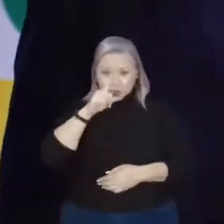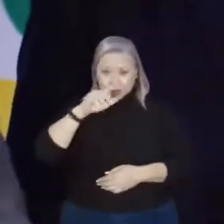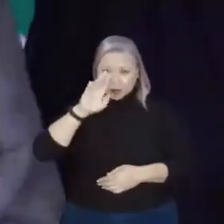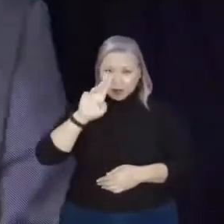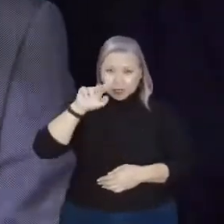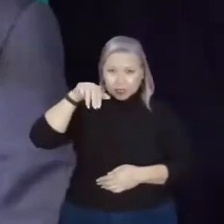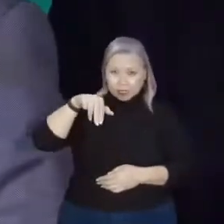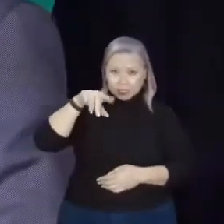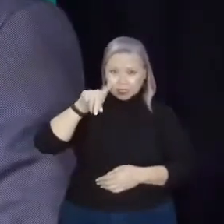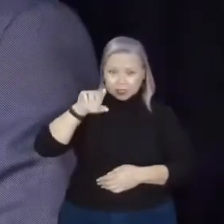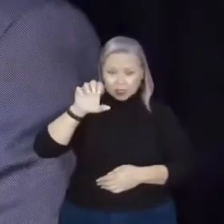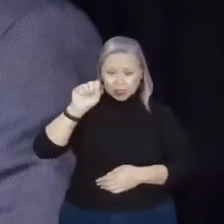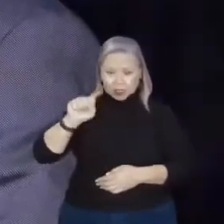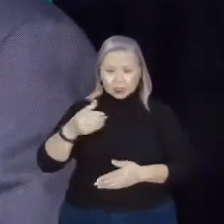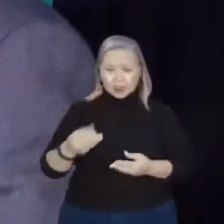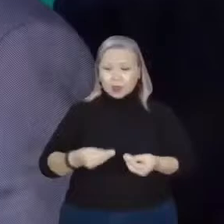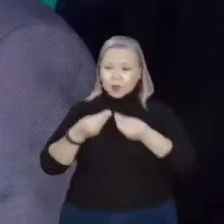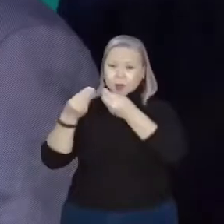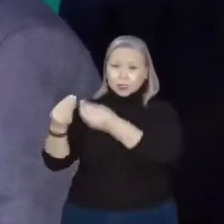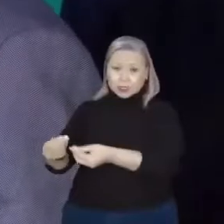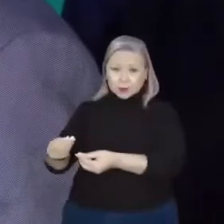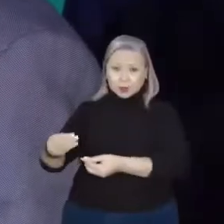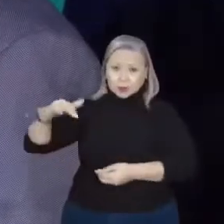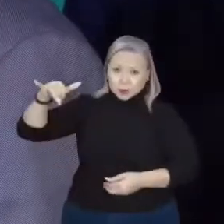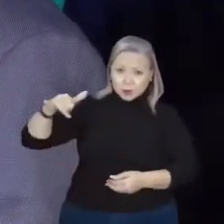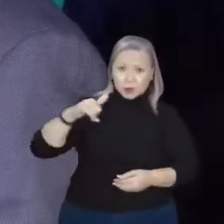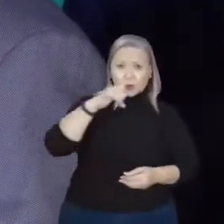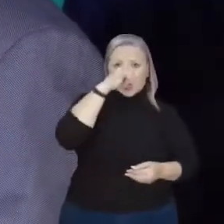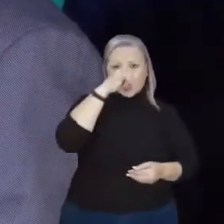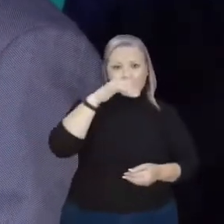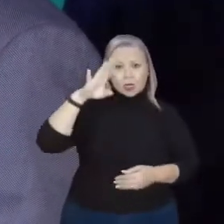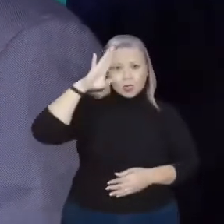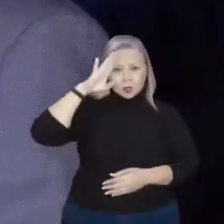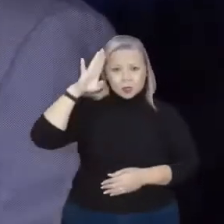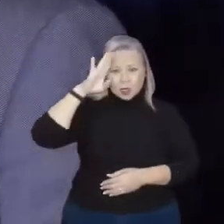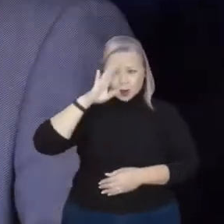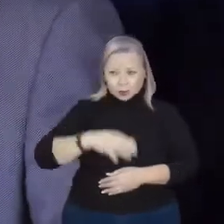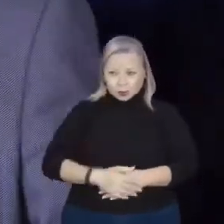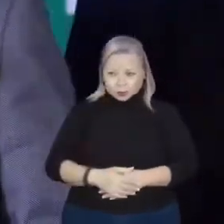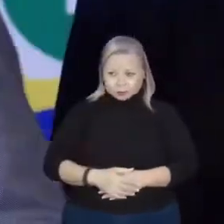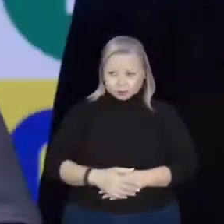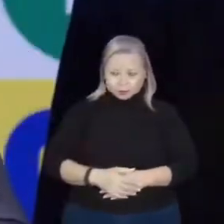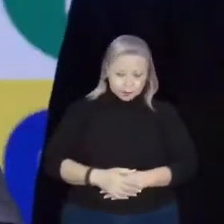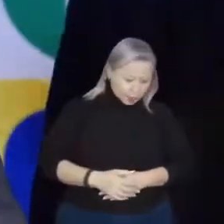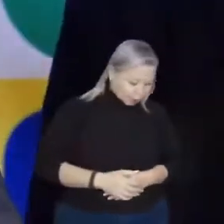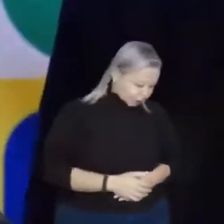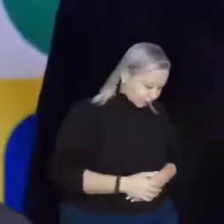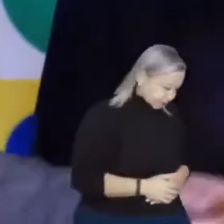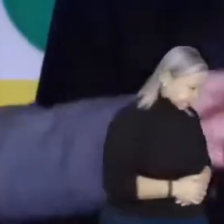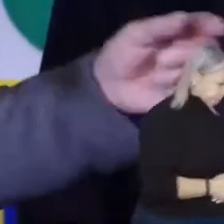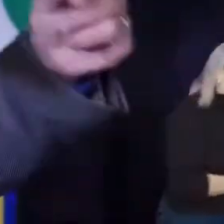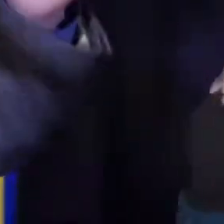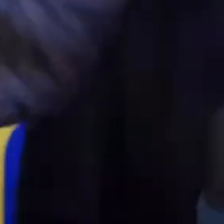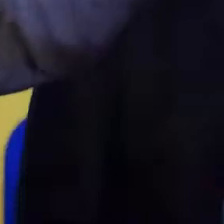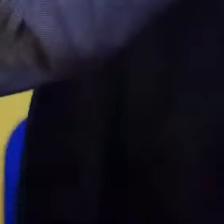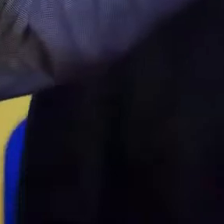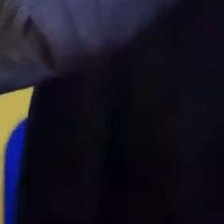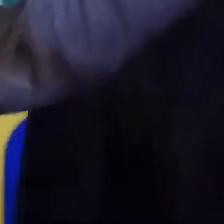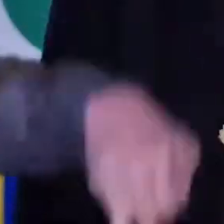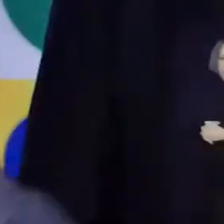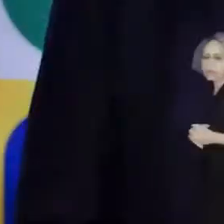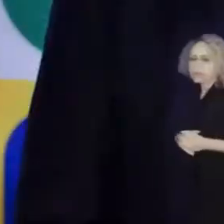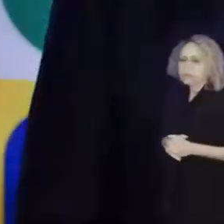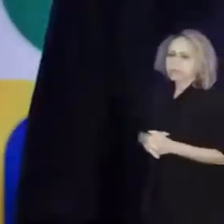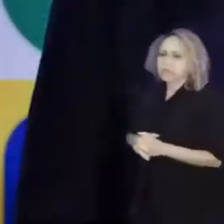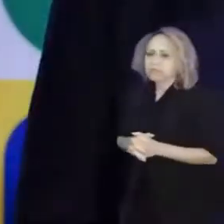aeronáutica. A gente não tinha avião para mandar o ministro fazer uma viagem. Tinha um que saía fumaça todo dia, várias vezes ele